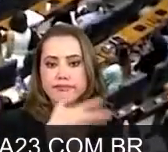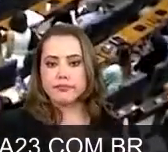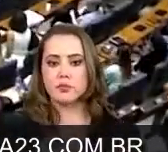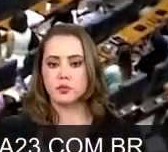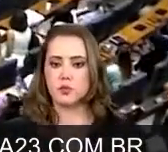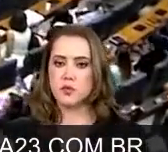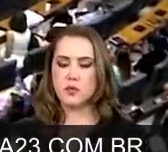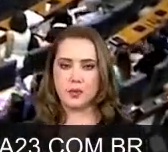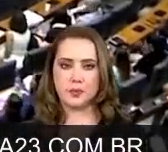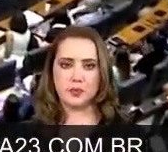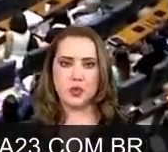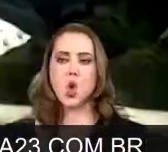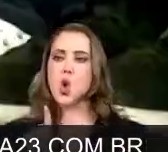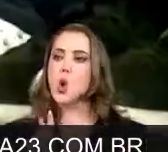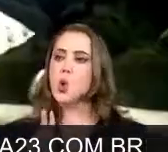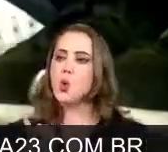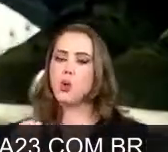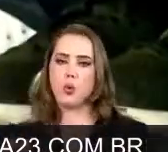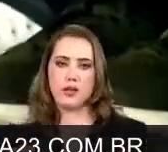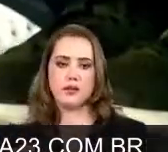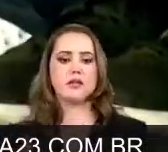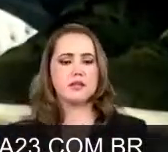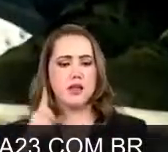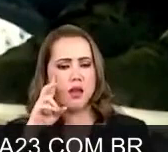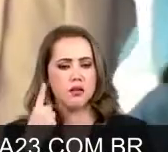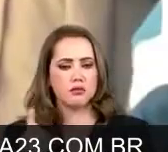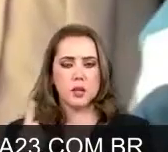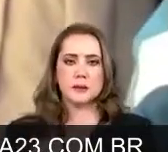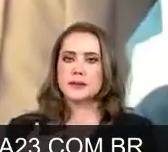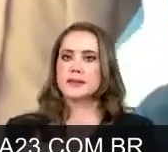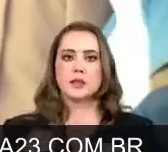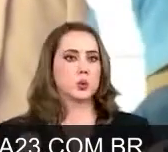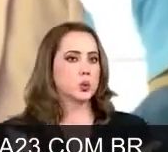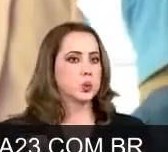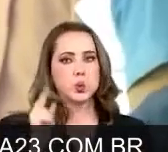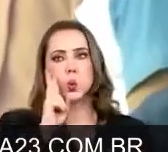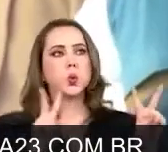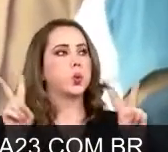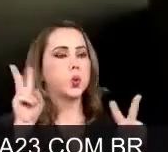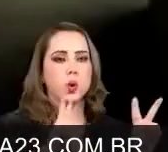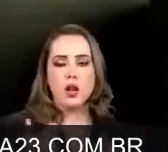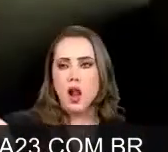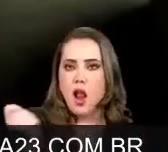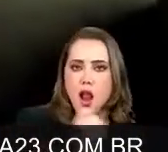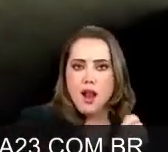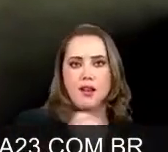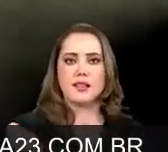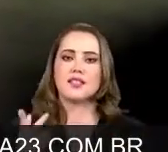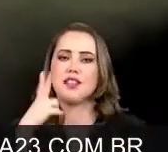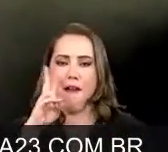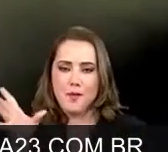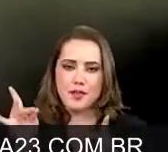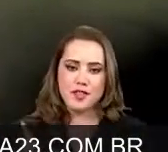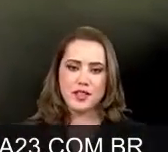Lewis Hamilton na Câmara dos Deputados foi marcada pela ansiedade. Olhares atentos e celulares apostos para não perder